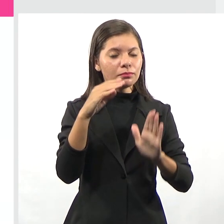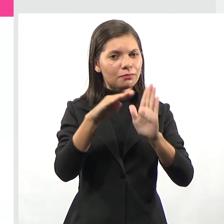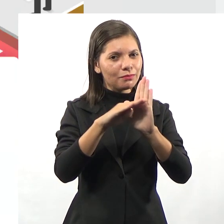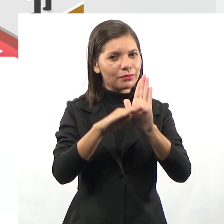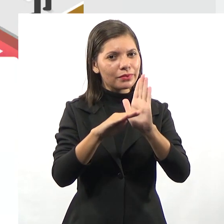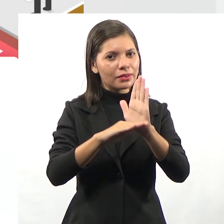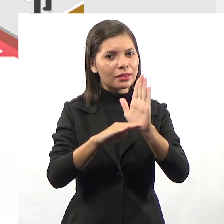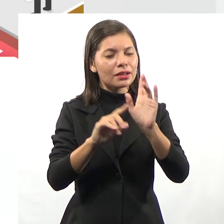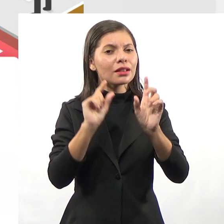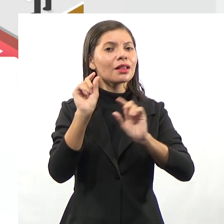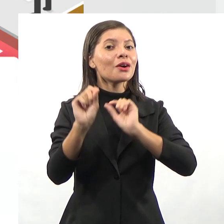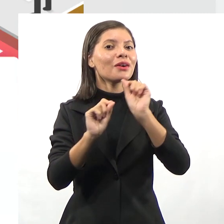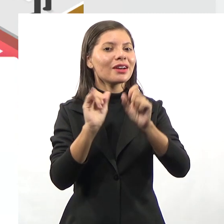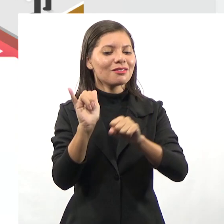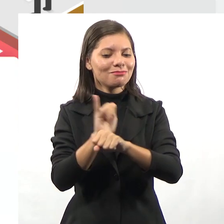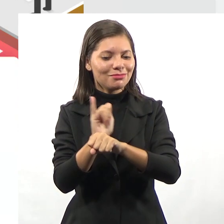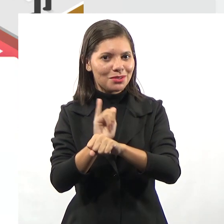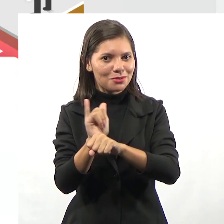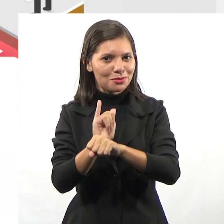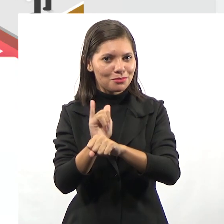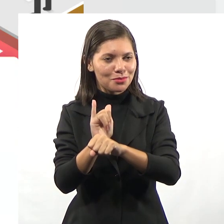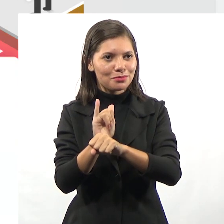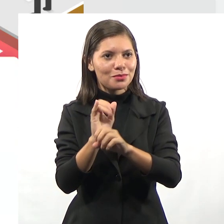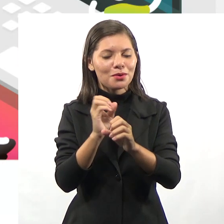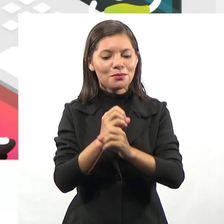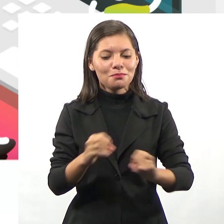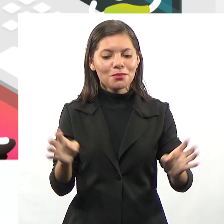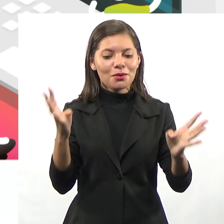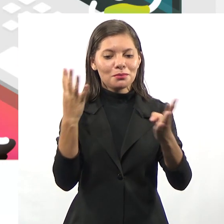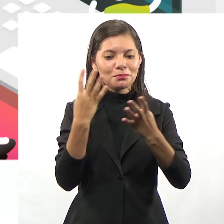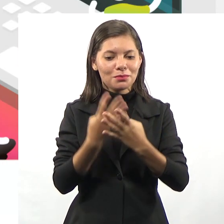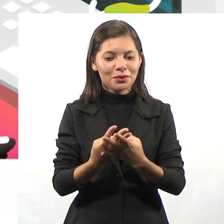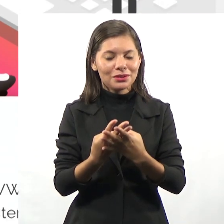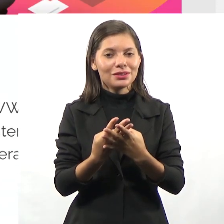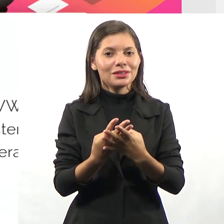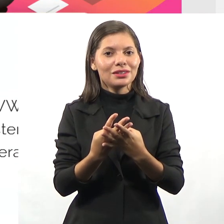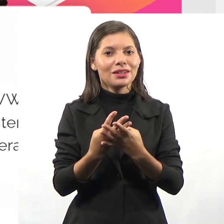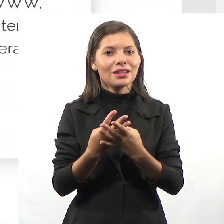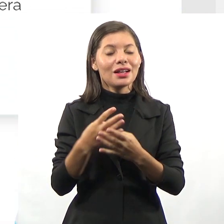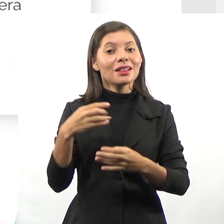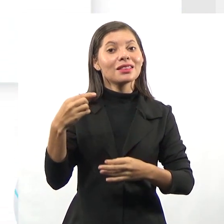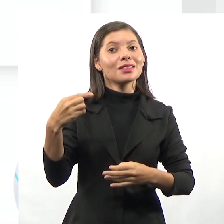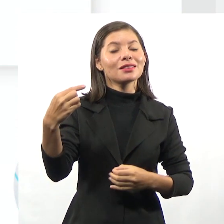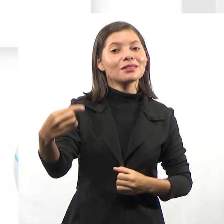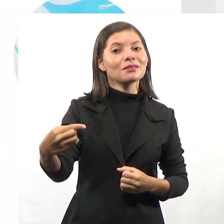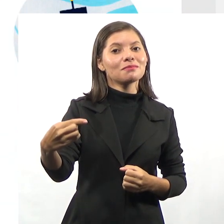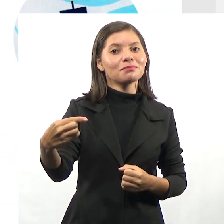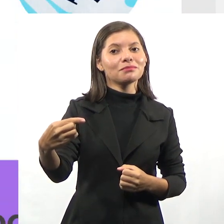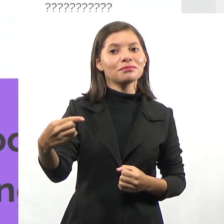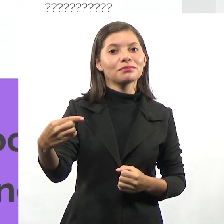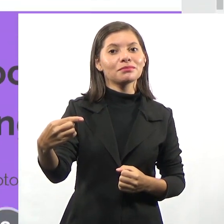um dos primeiros da lista era o YouTube, o PowerPoint, e depois vinha